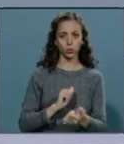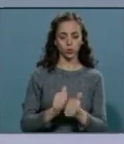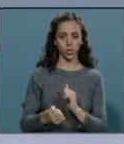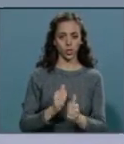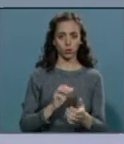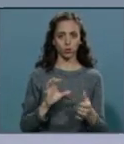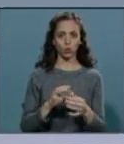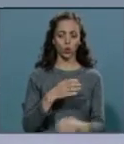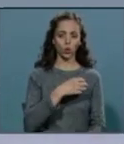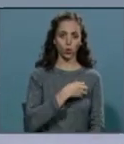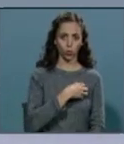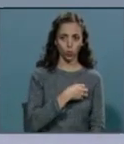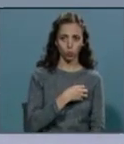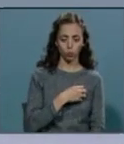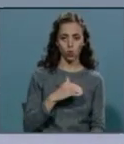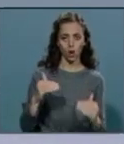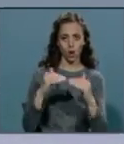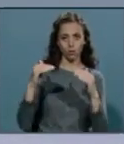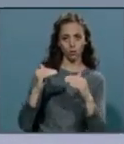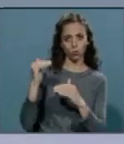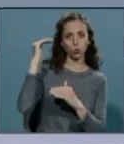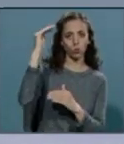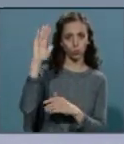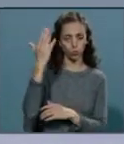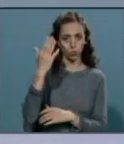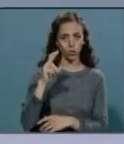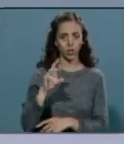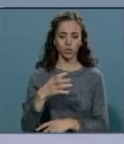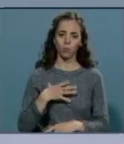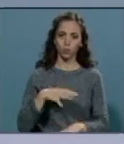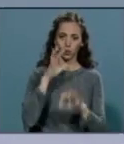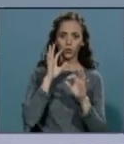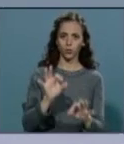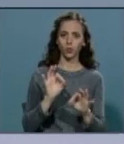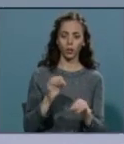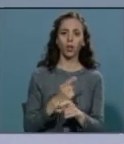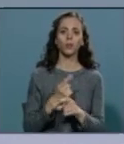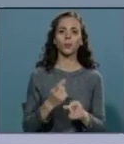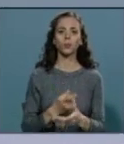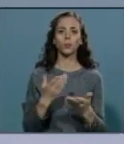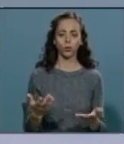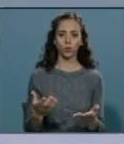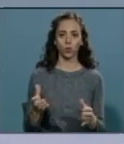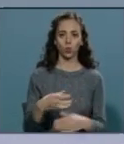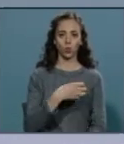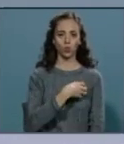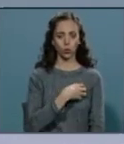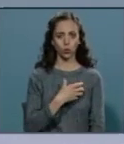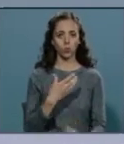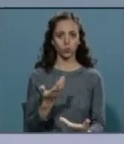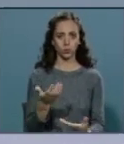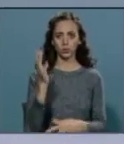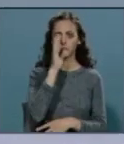das dos clubes que competem ao mais alto nível da região e o tem que fica o hotel a sobretudo porque o clube